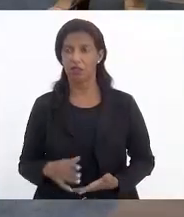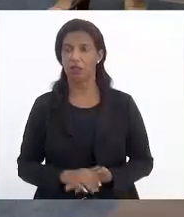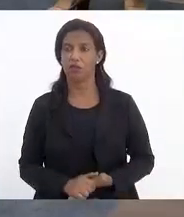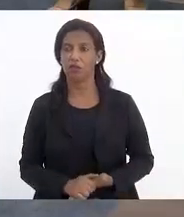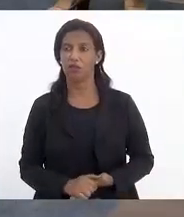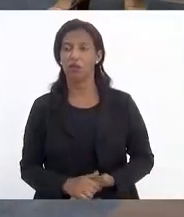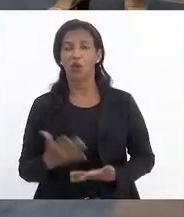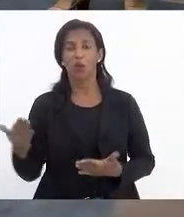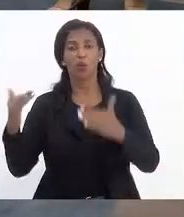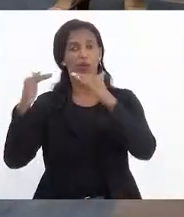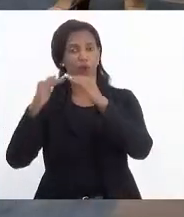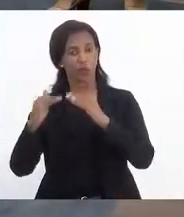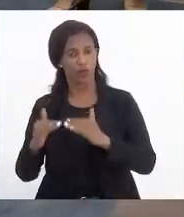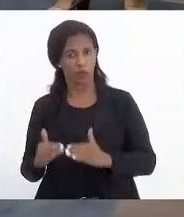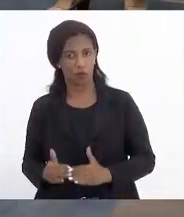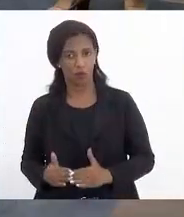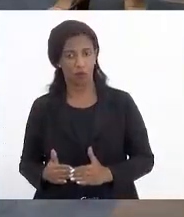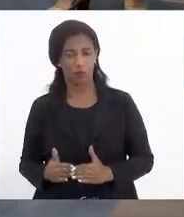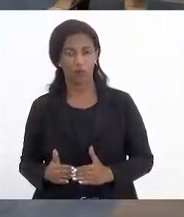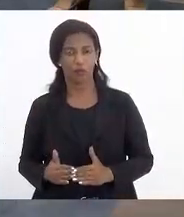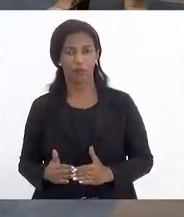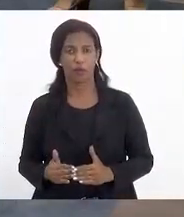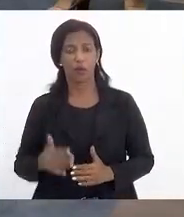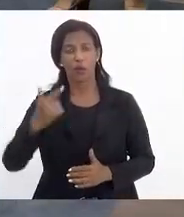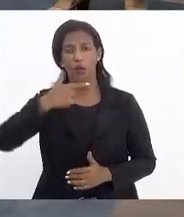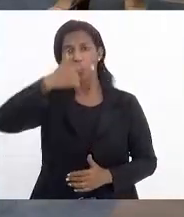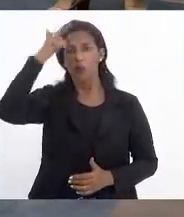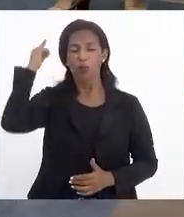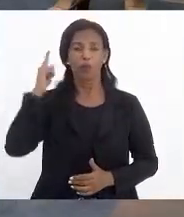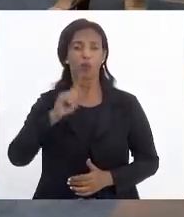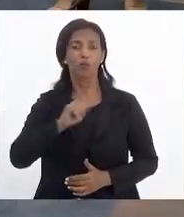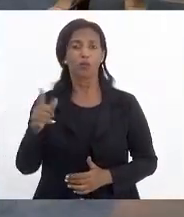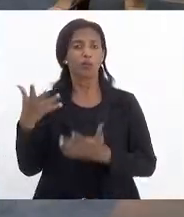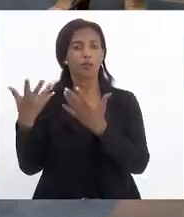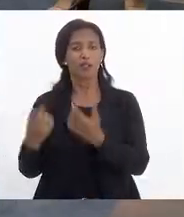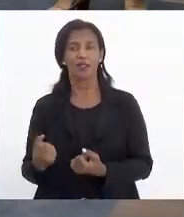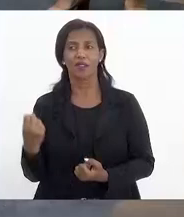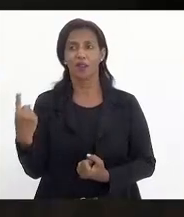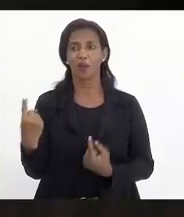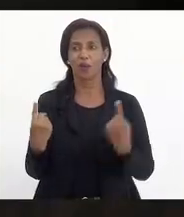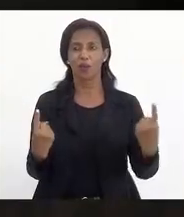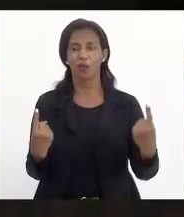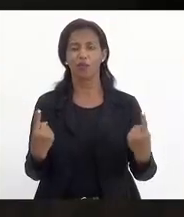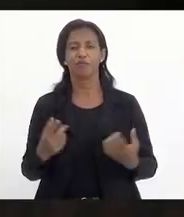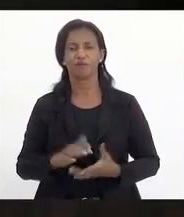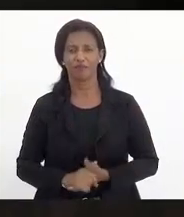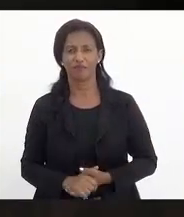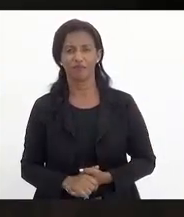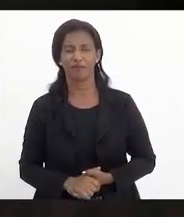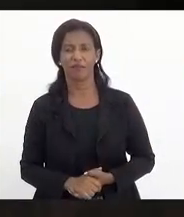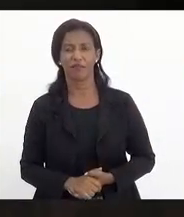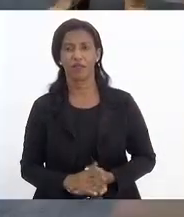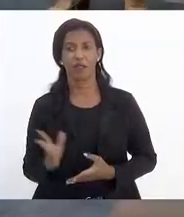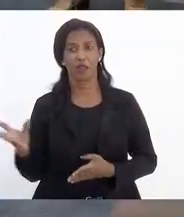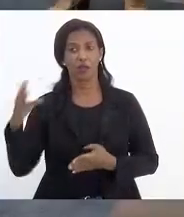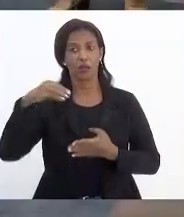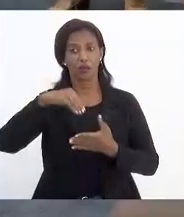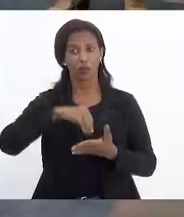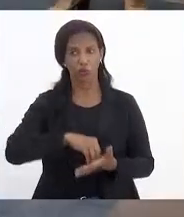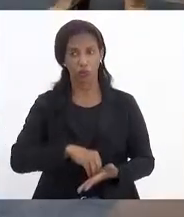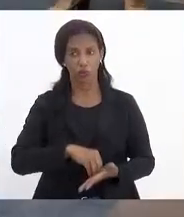deputado Luiz Paulo não nos dá a possibilidade. Eu não está havendo mudança tá nenhuma. Está 1-1. Vamos colher o parecer da CCJ? Eu estou incluindo a